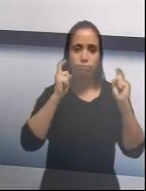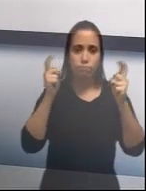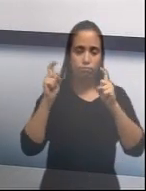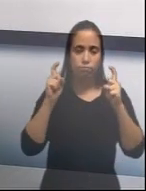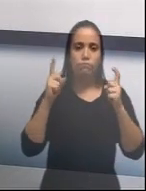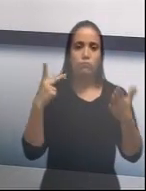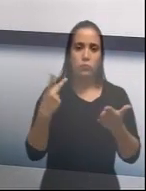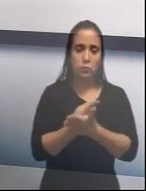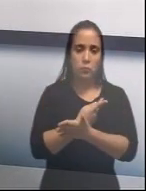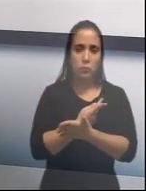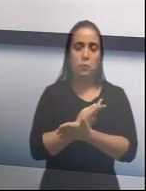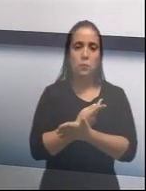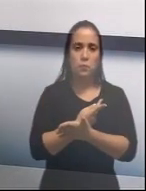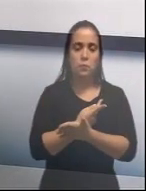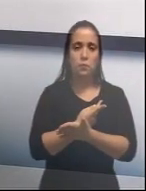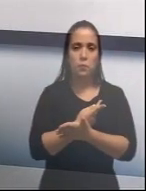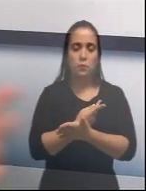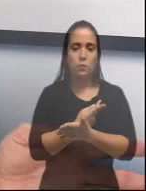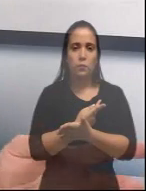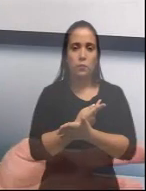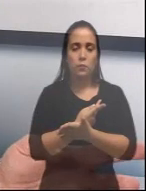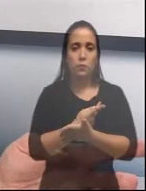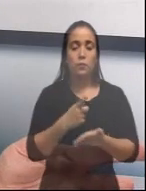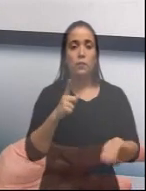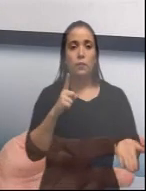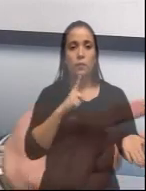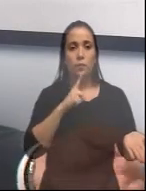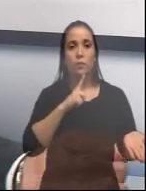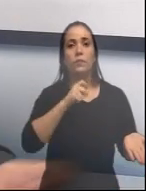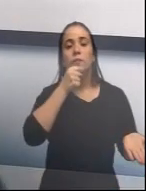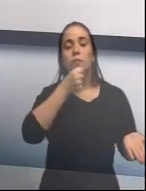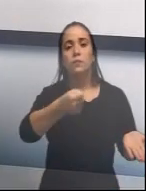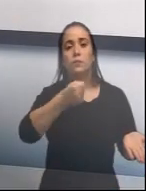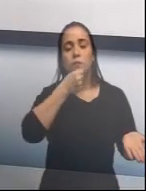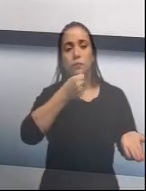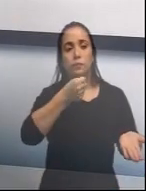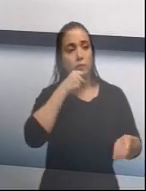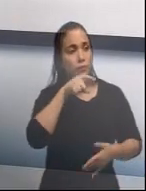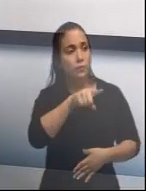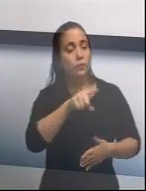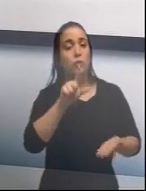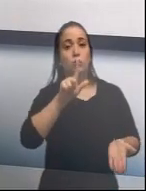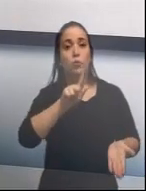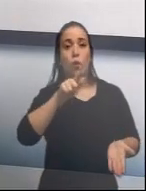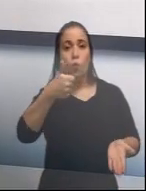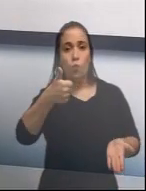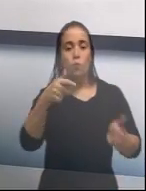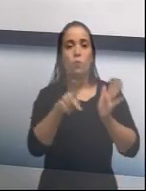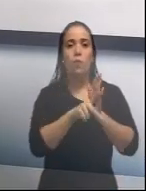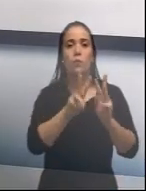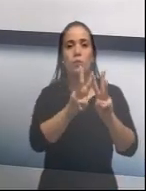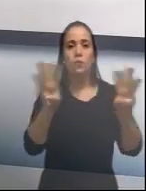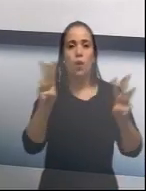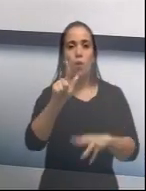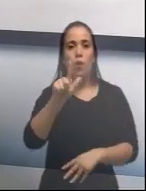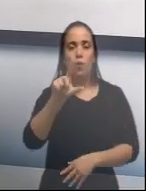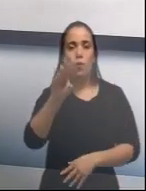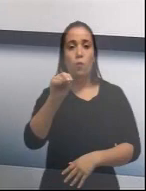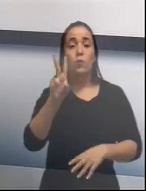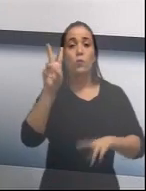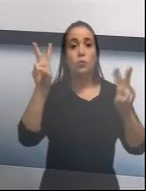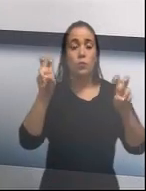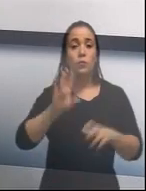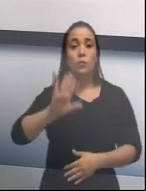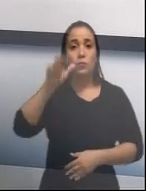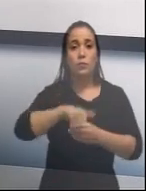aconteceram. Inclusive, tem uma reportagem, Luiz, eu quero até que você bote aí, do G1 da Globo, falando sobre a candidatura do